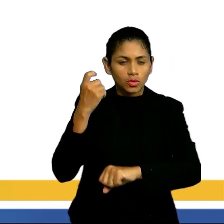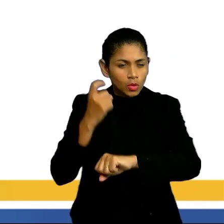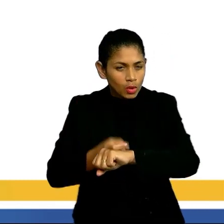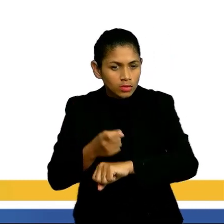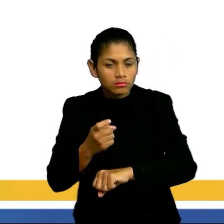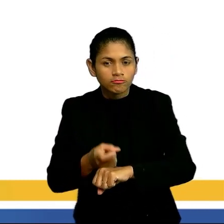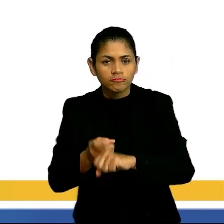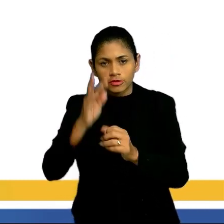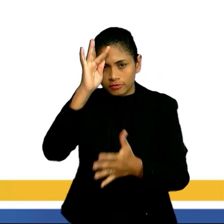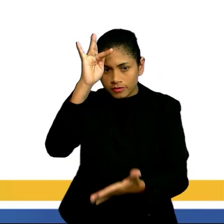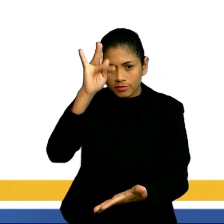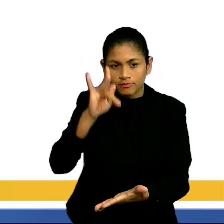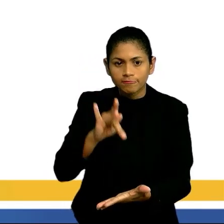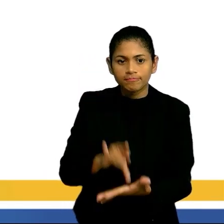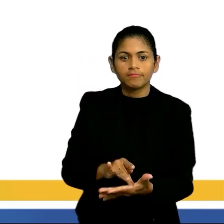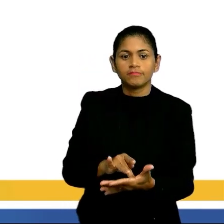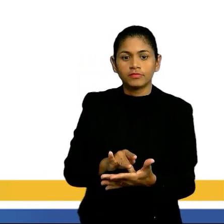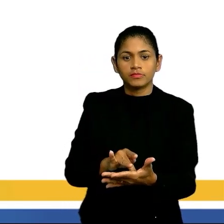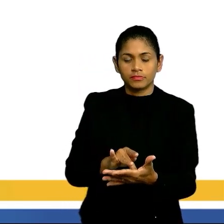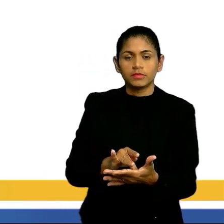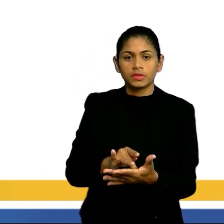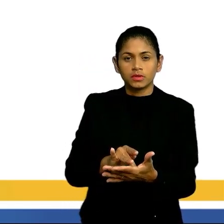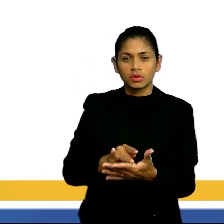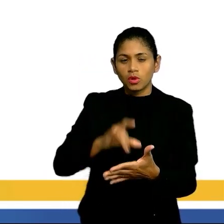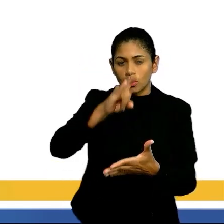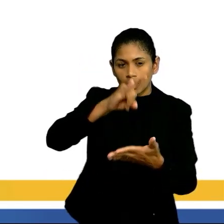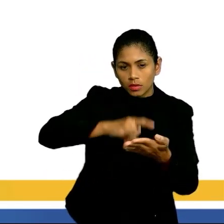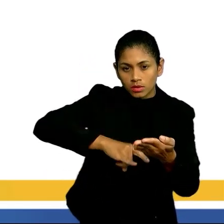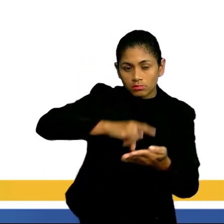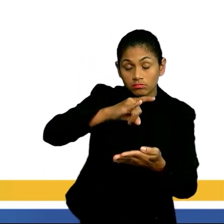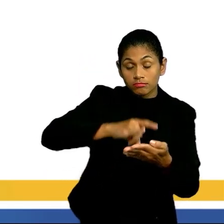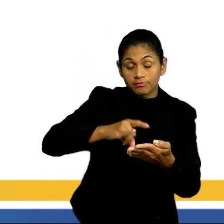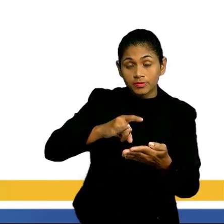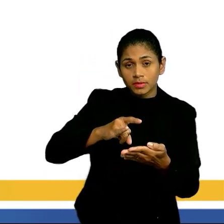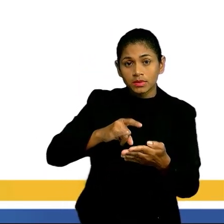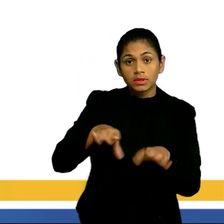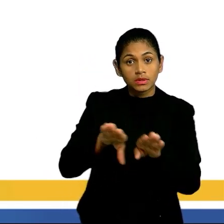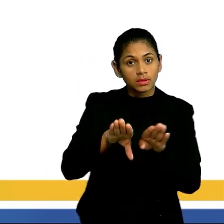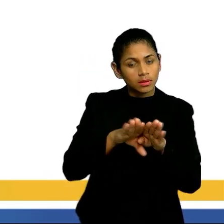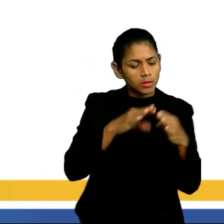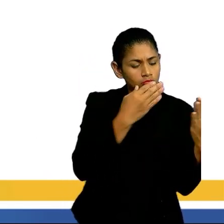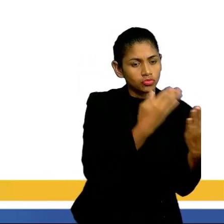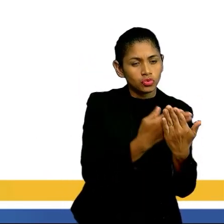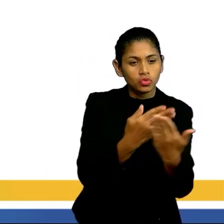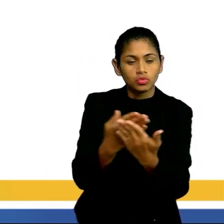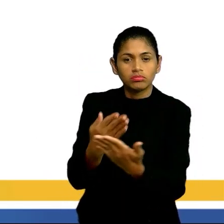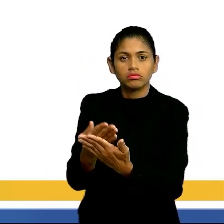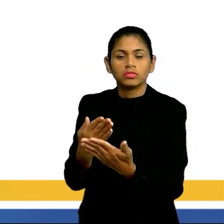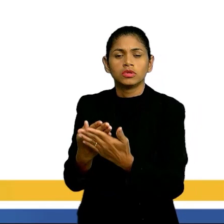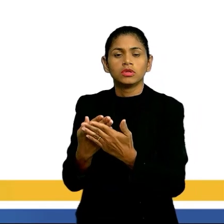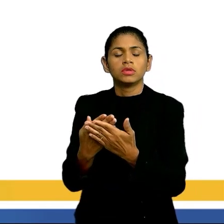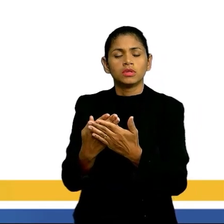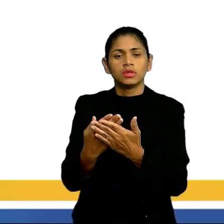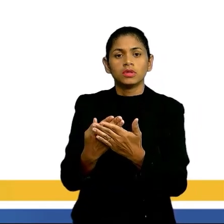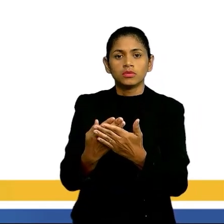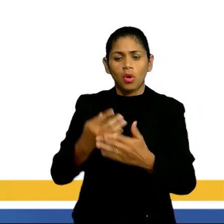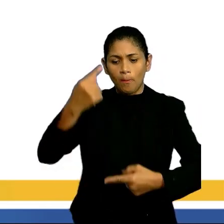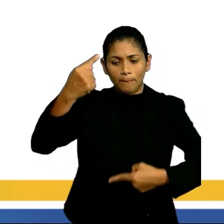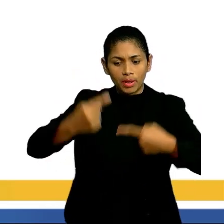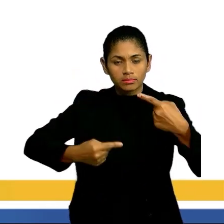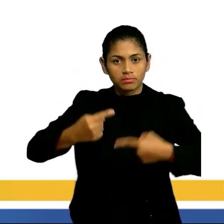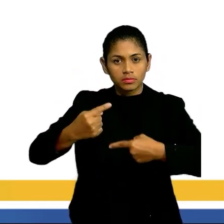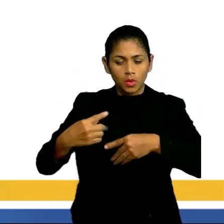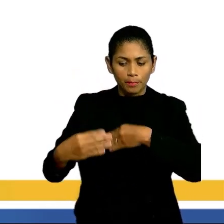fatos documentados, além de diversos estudos que constroem argumentos que explicam processos